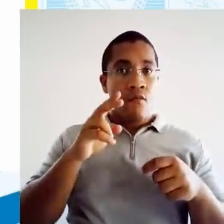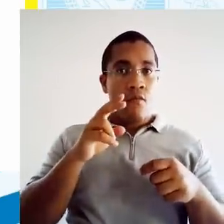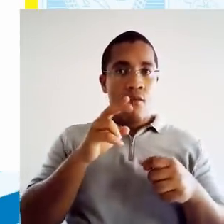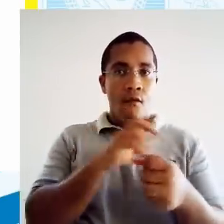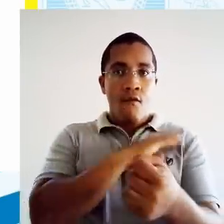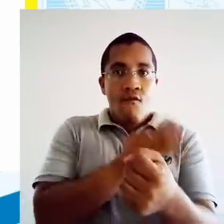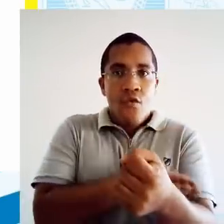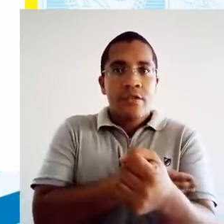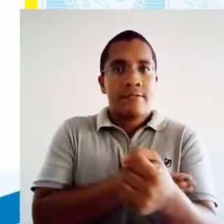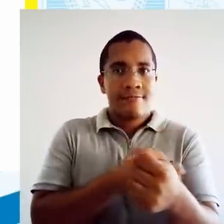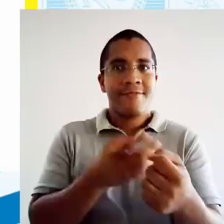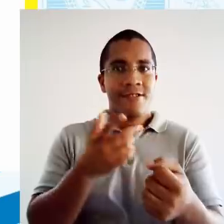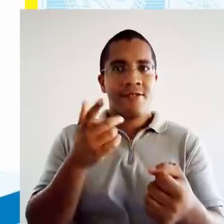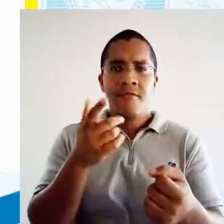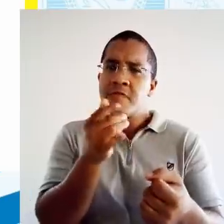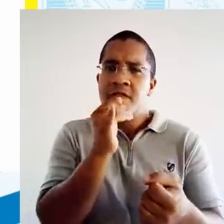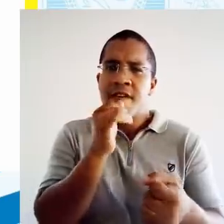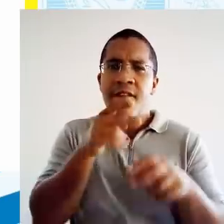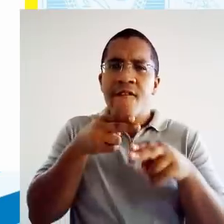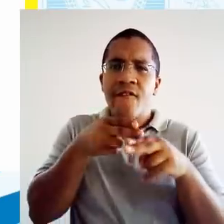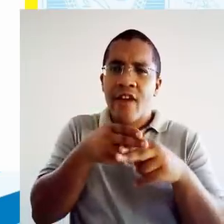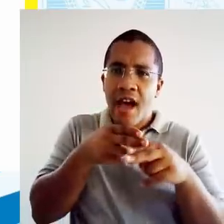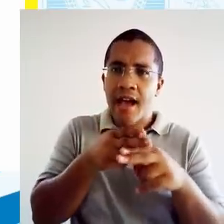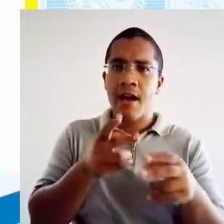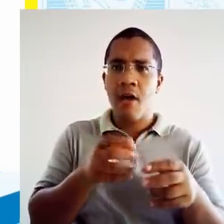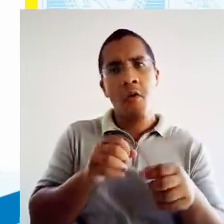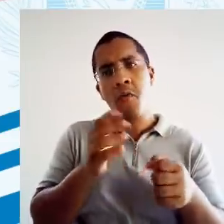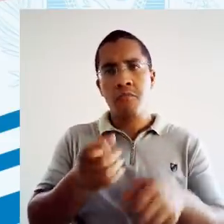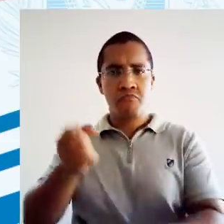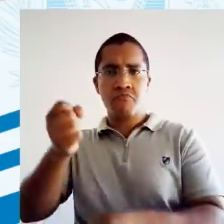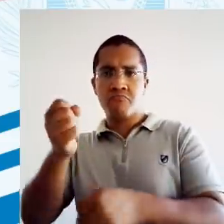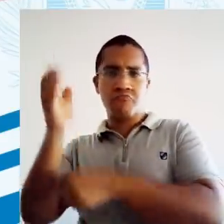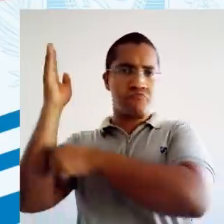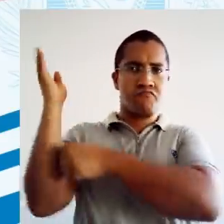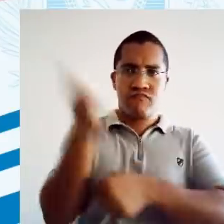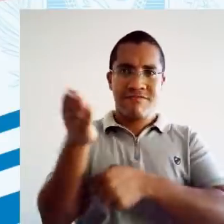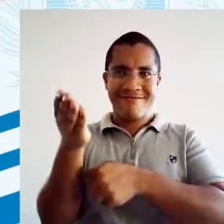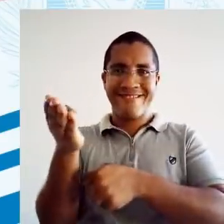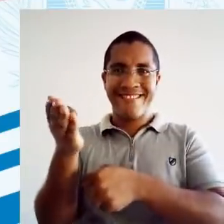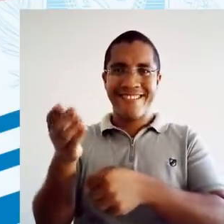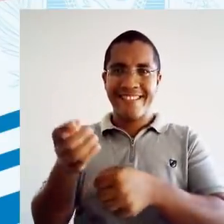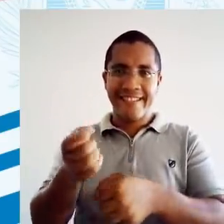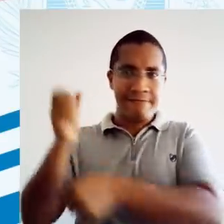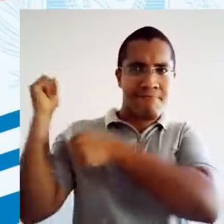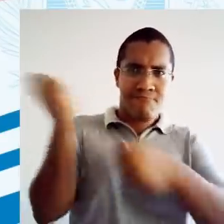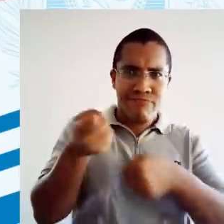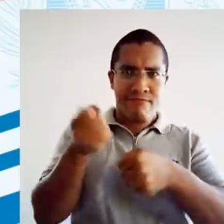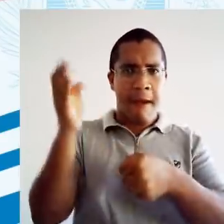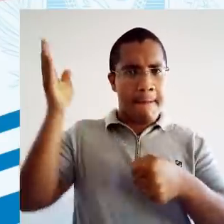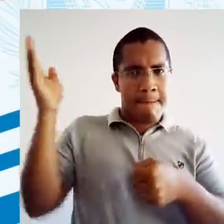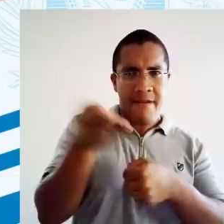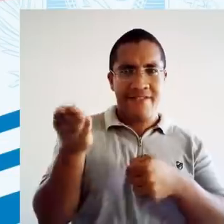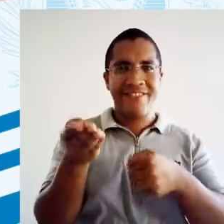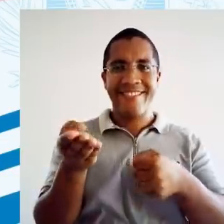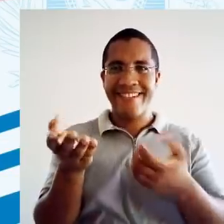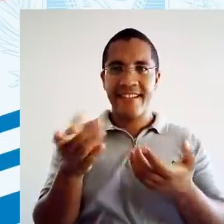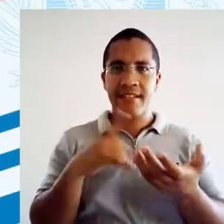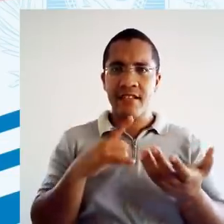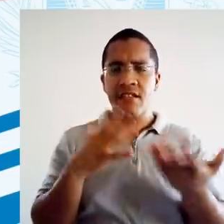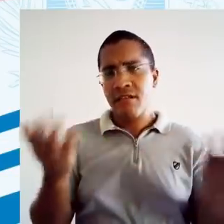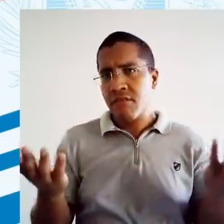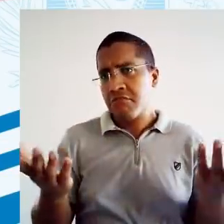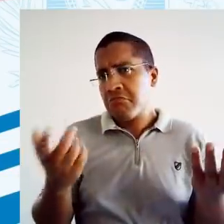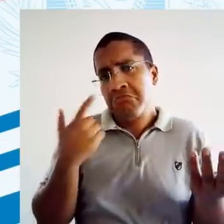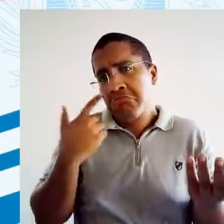lados, como vemos nos machados e nas facas. Bom, como nós estamos falando de máquinas simples,